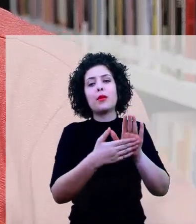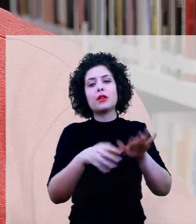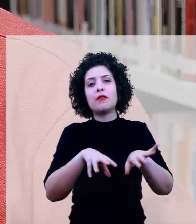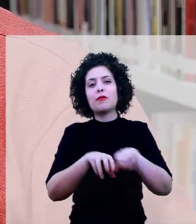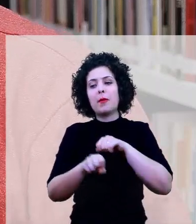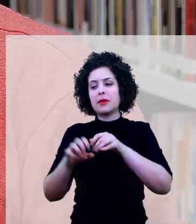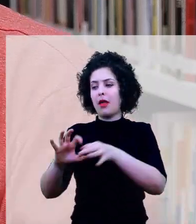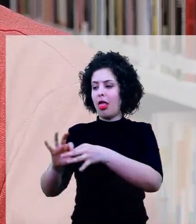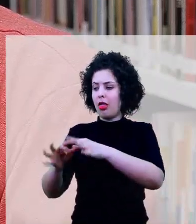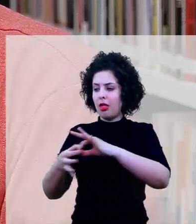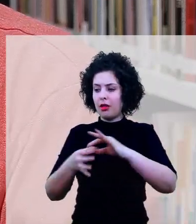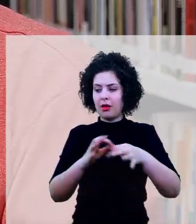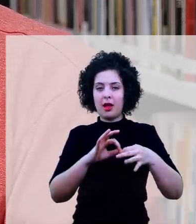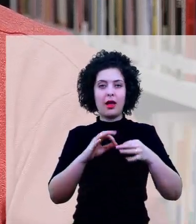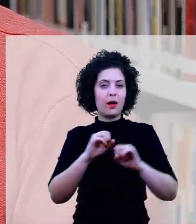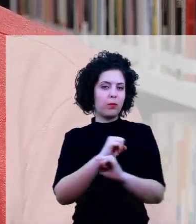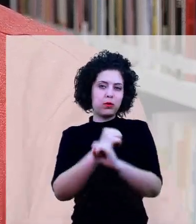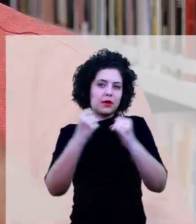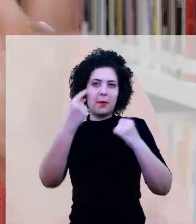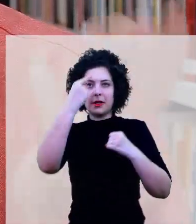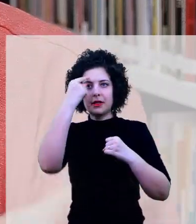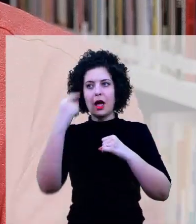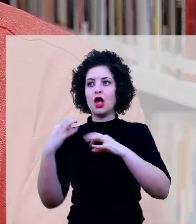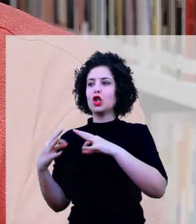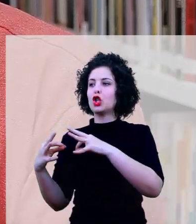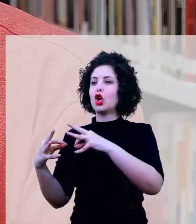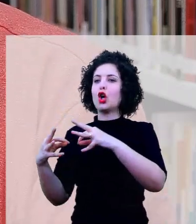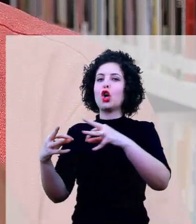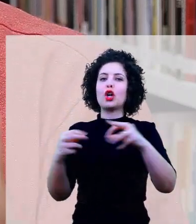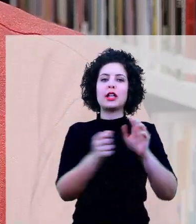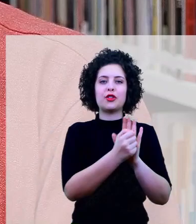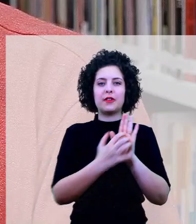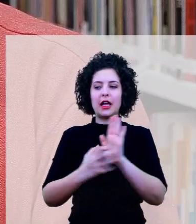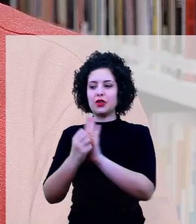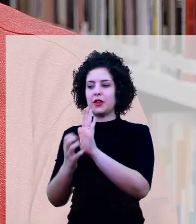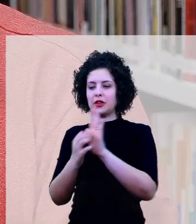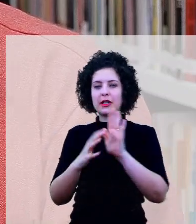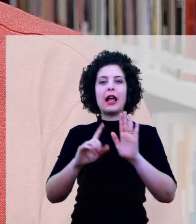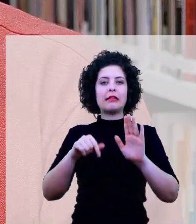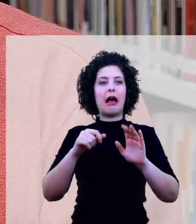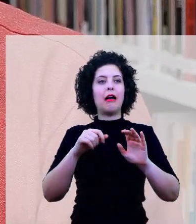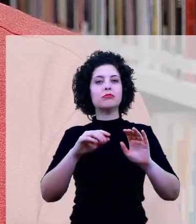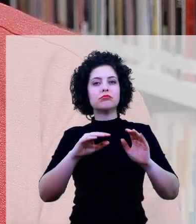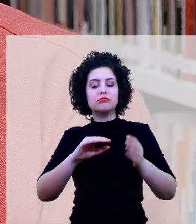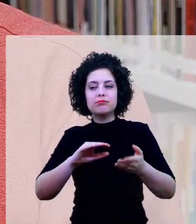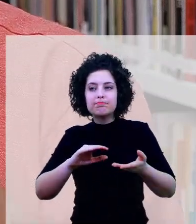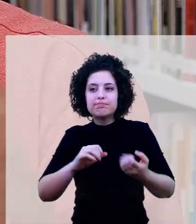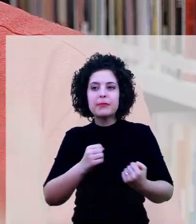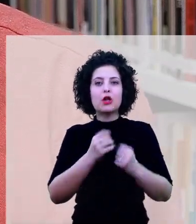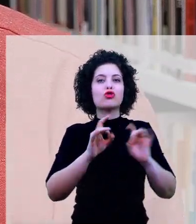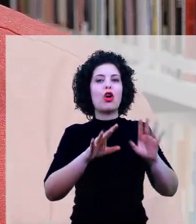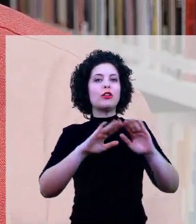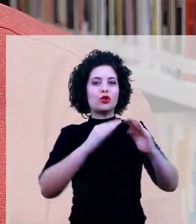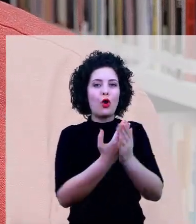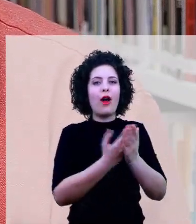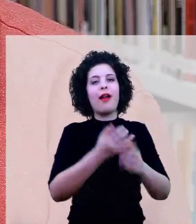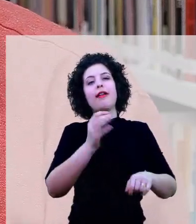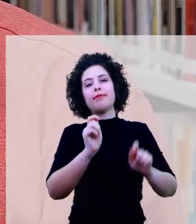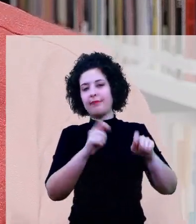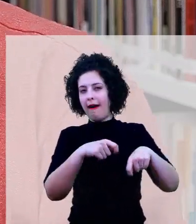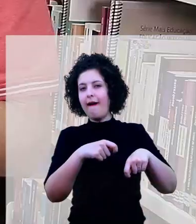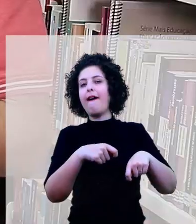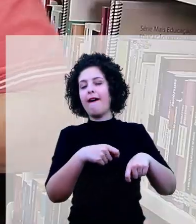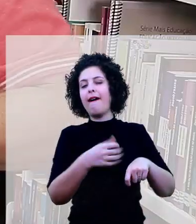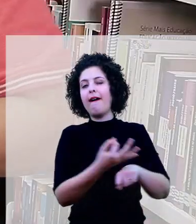formação integral, porque é impossível pensar que todas essas atividades serão supridas no espaço da escola, pelos profissionais da